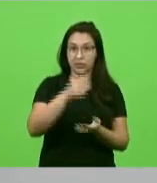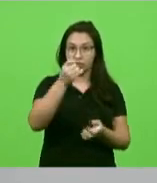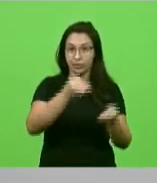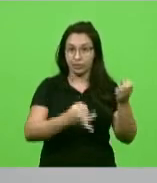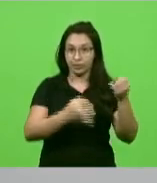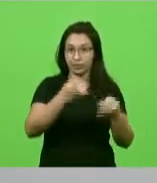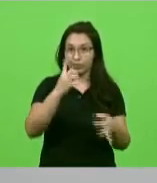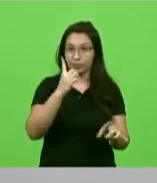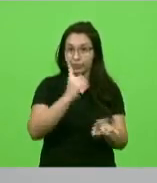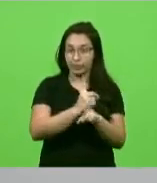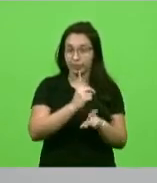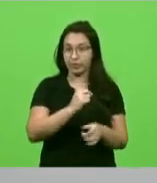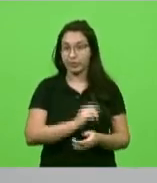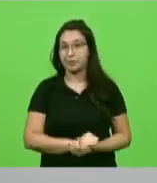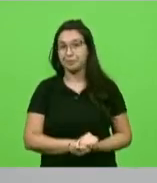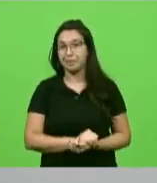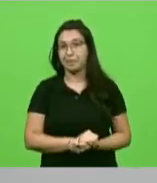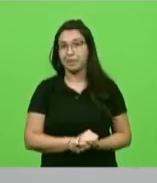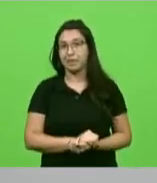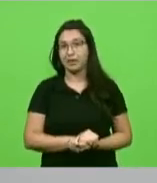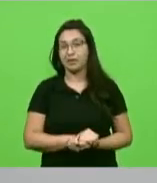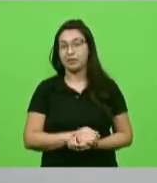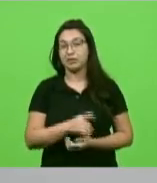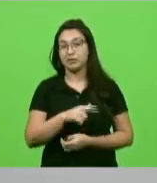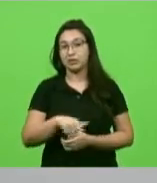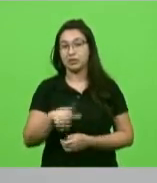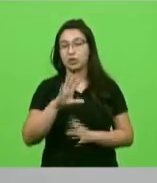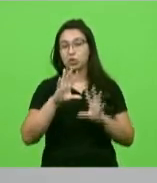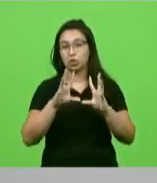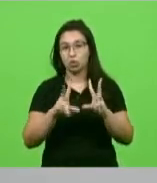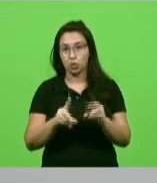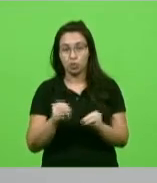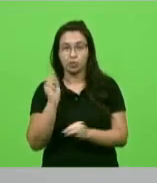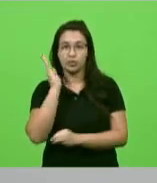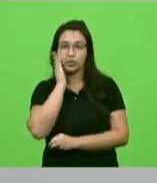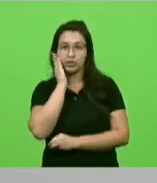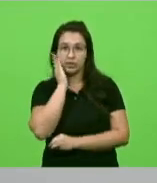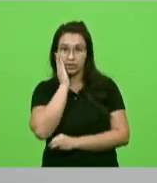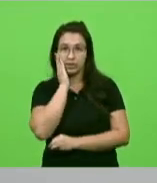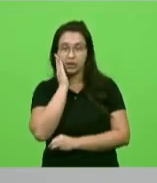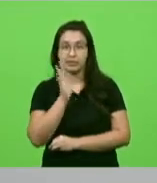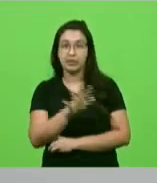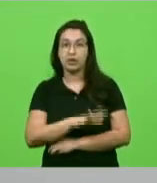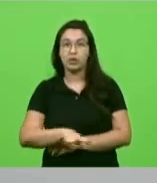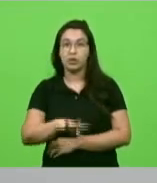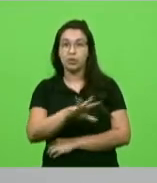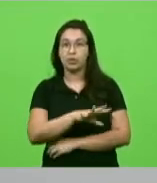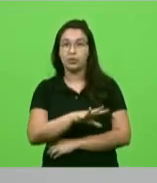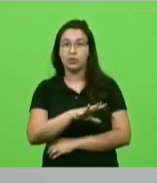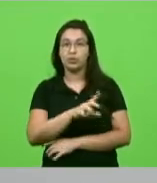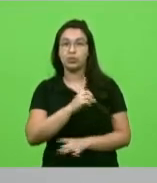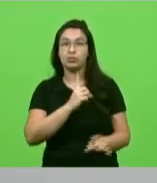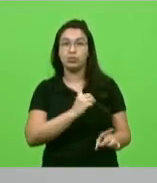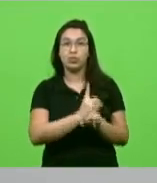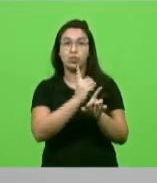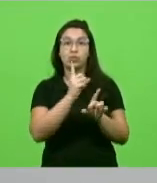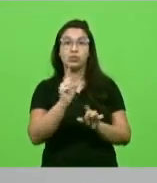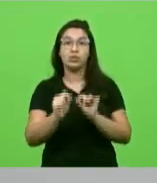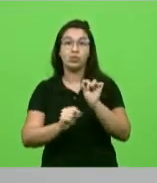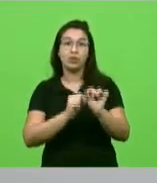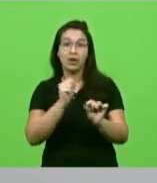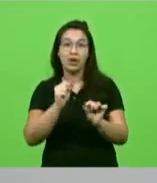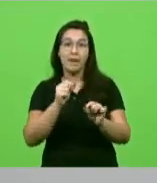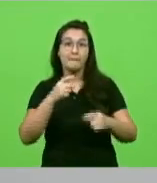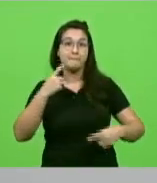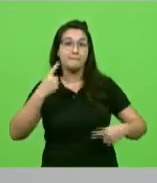apurados. Aqui, como só é sabido, todos nós sabemos, nós apuramos o quê? Um ato